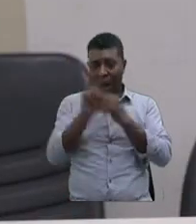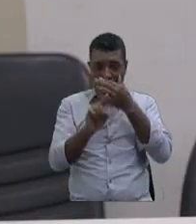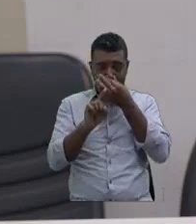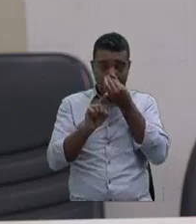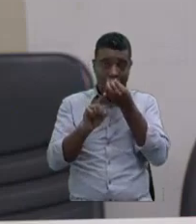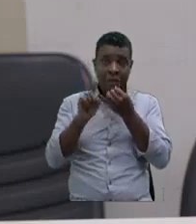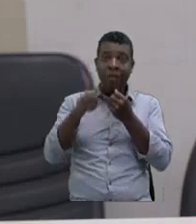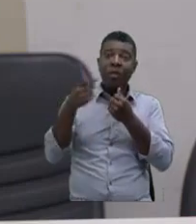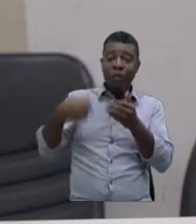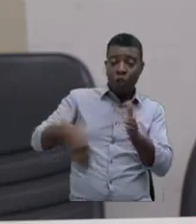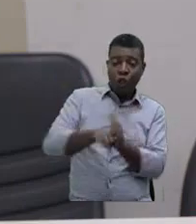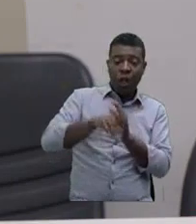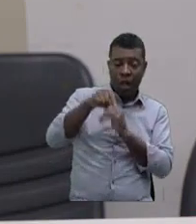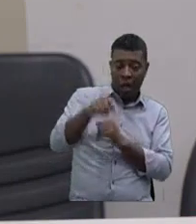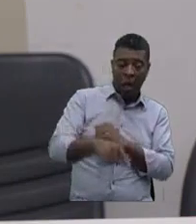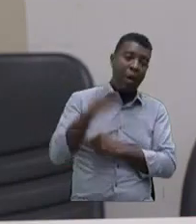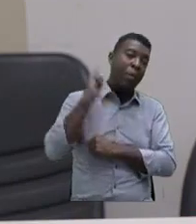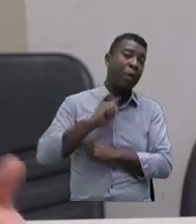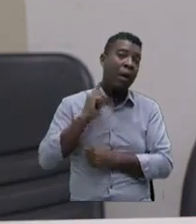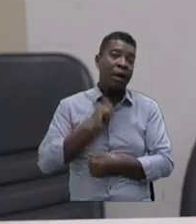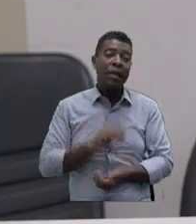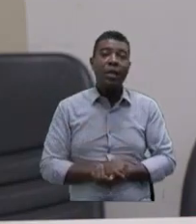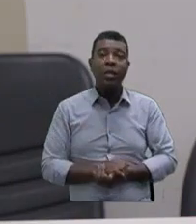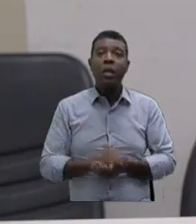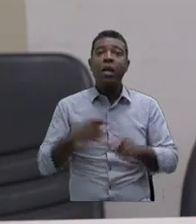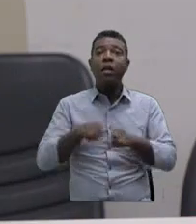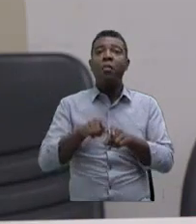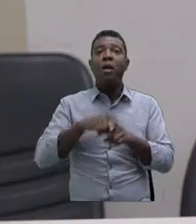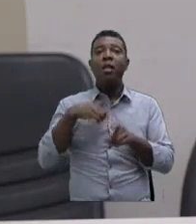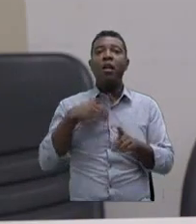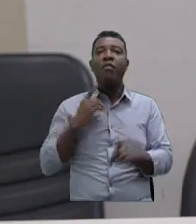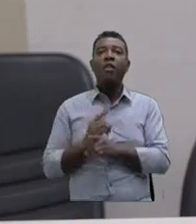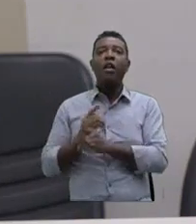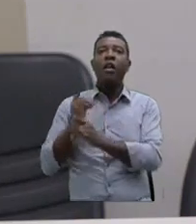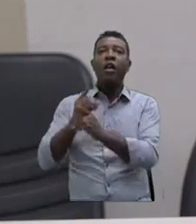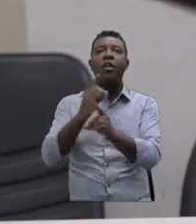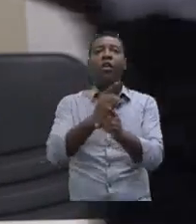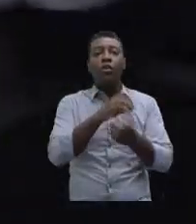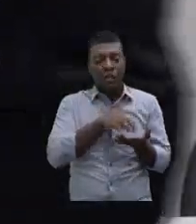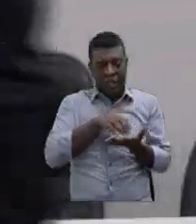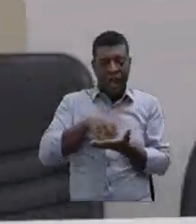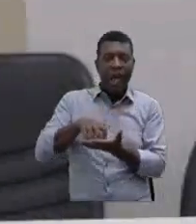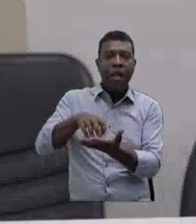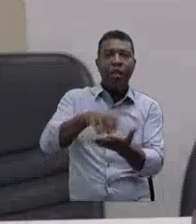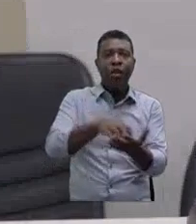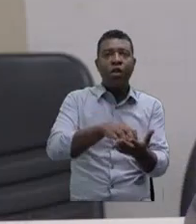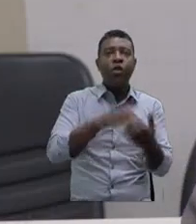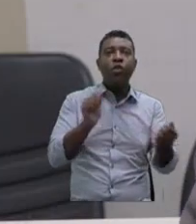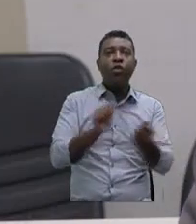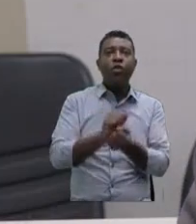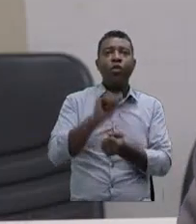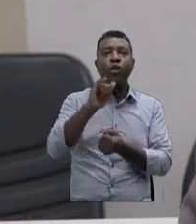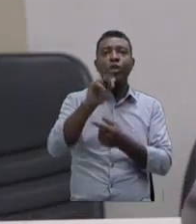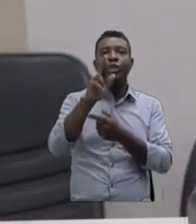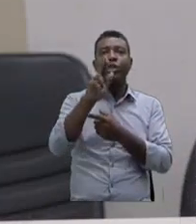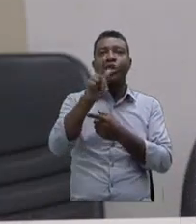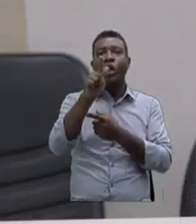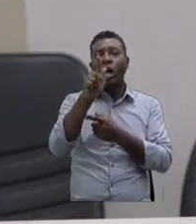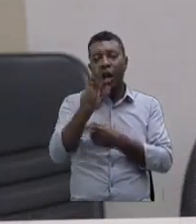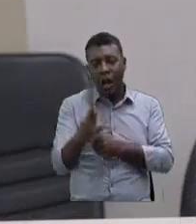que aqui chega. E nós tivemos encontros setoriais, junto com as IGRs e todo o